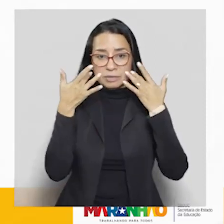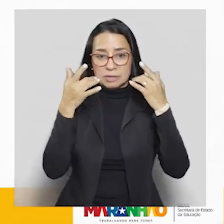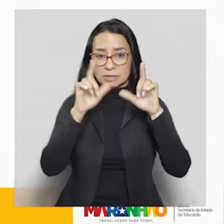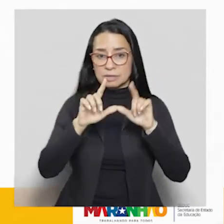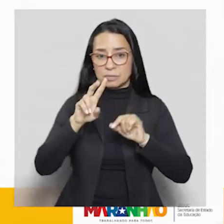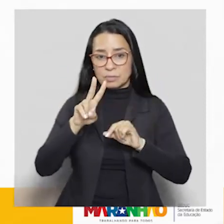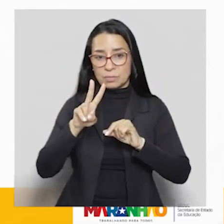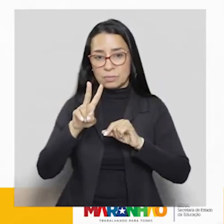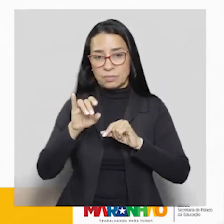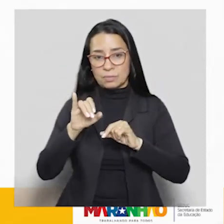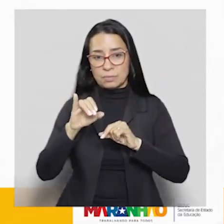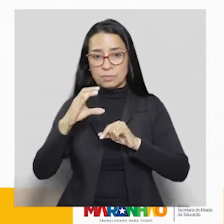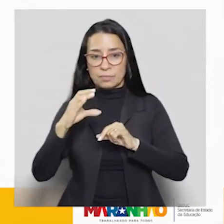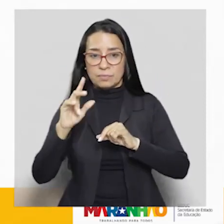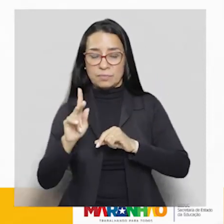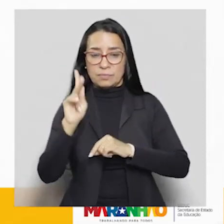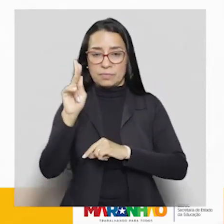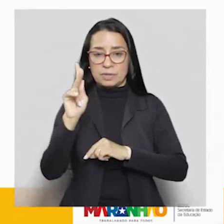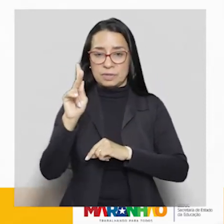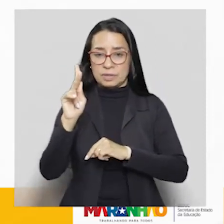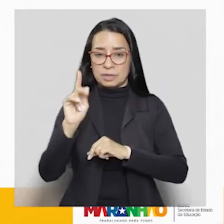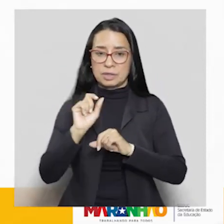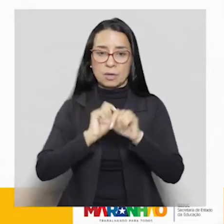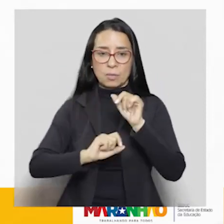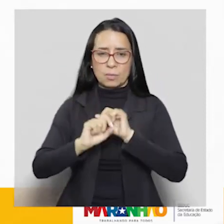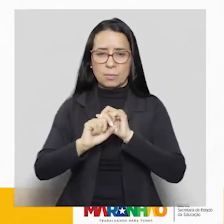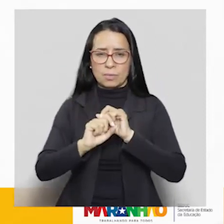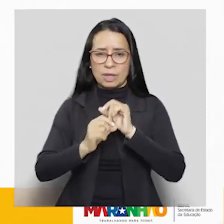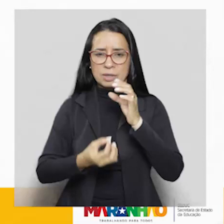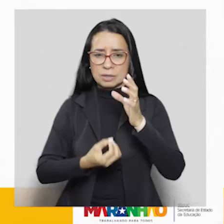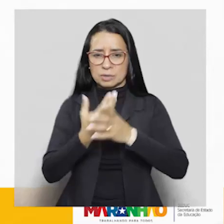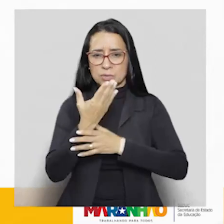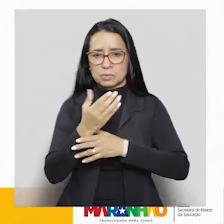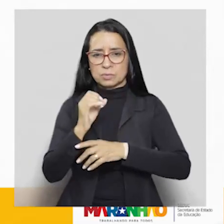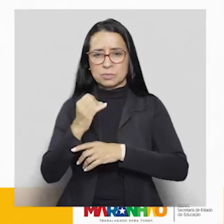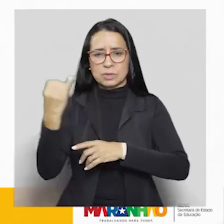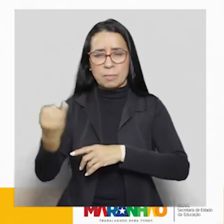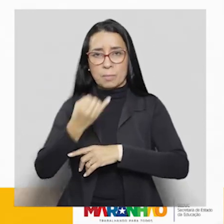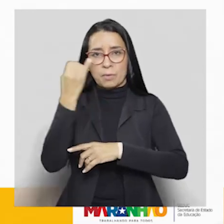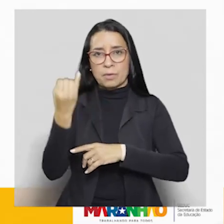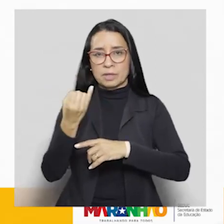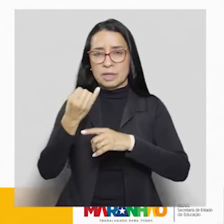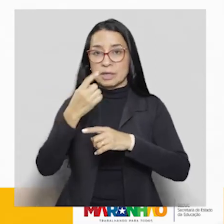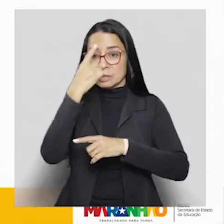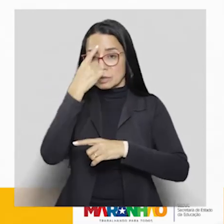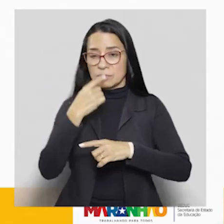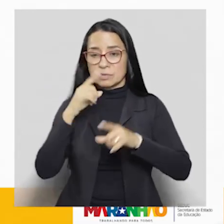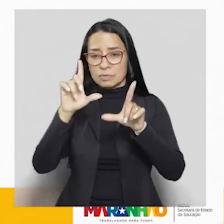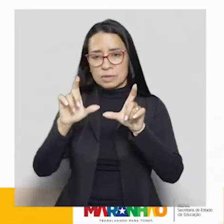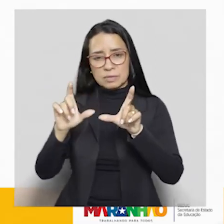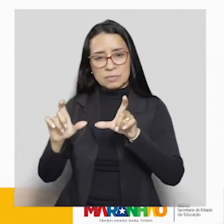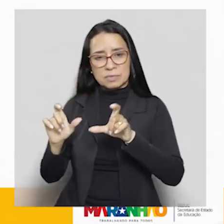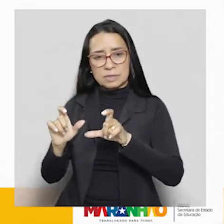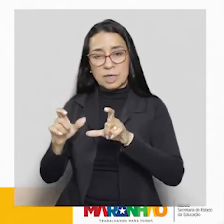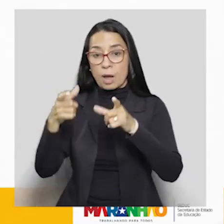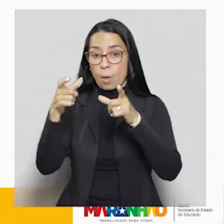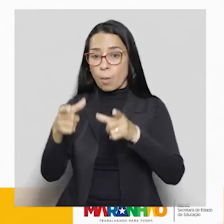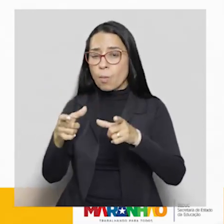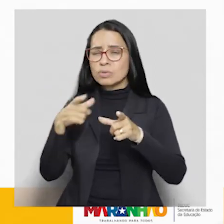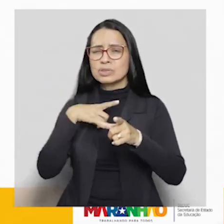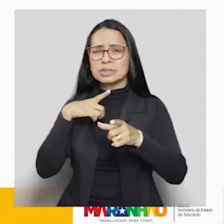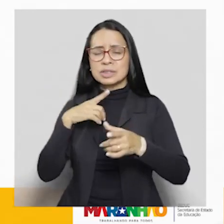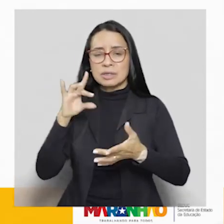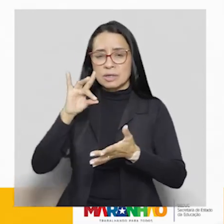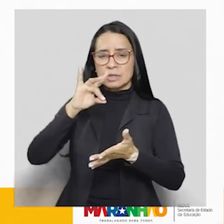para vocês, reproduz a célebre fotografia do processo de Jackson Pollock. Onde é que reside a